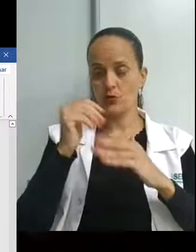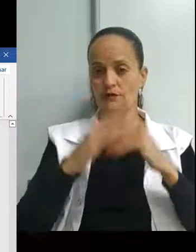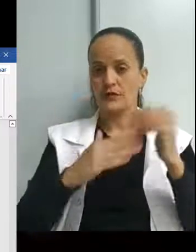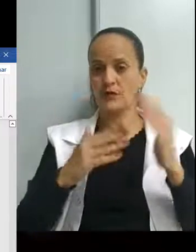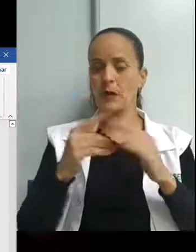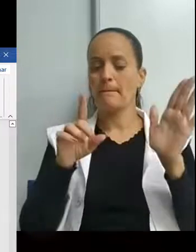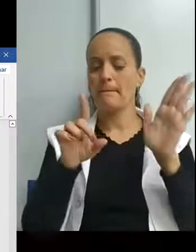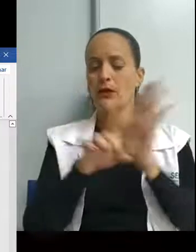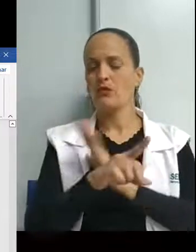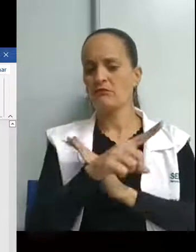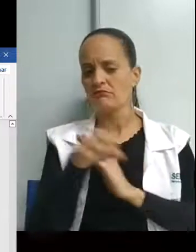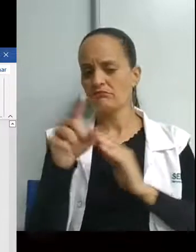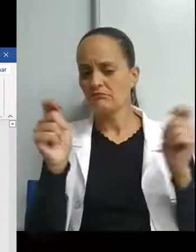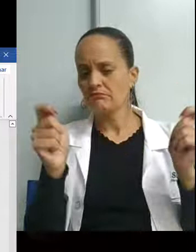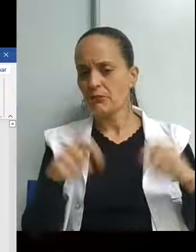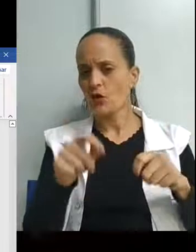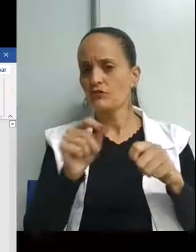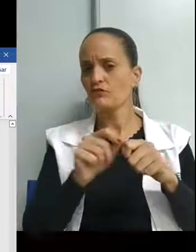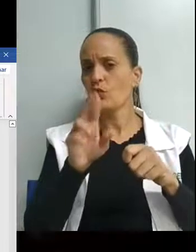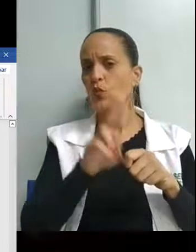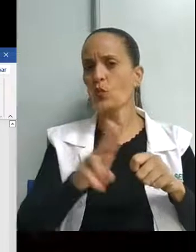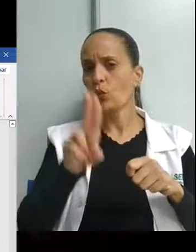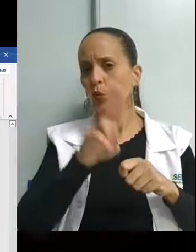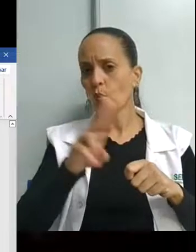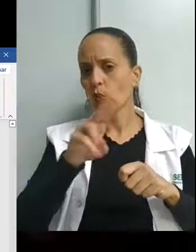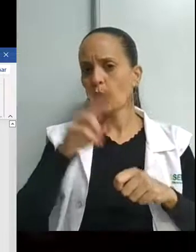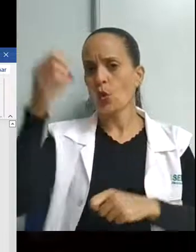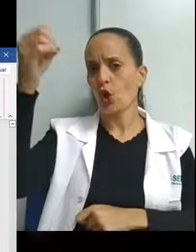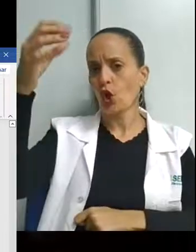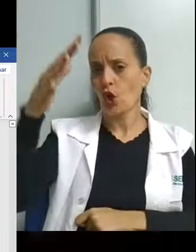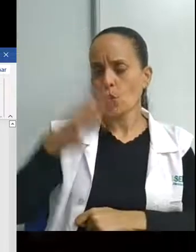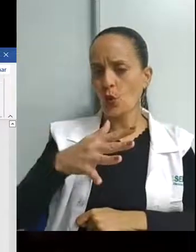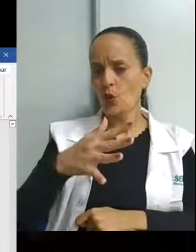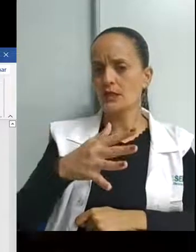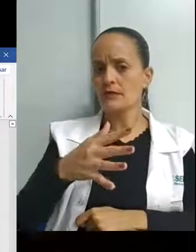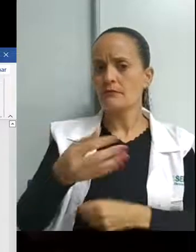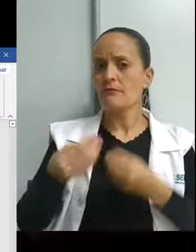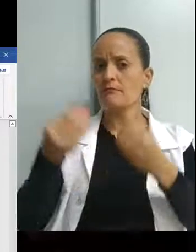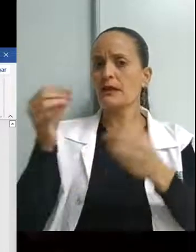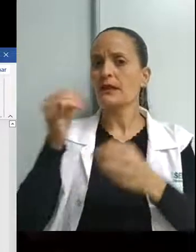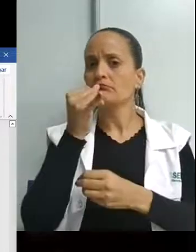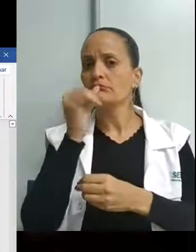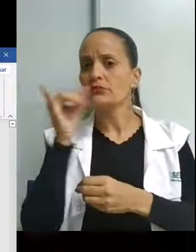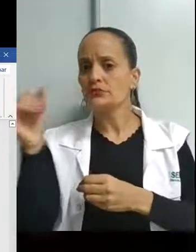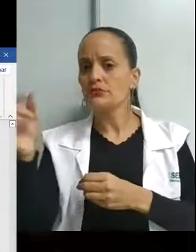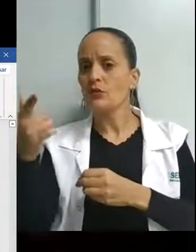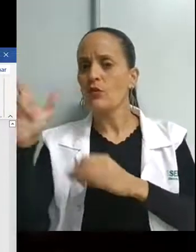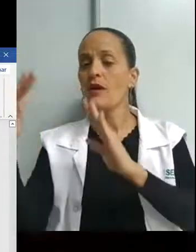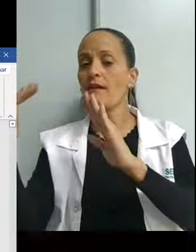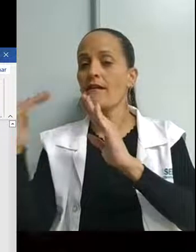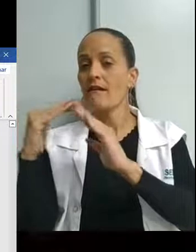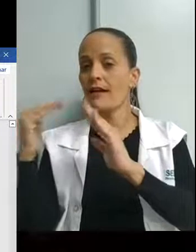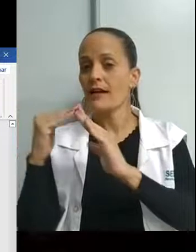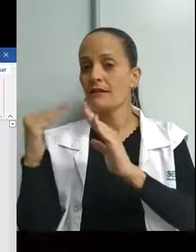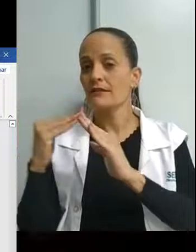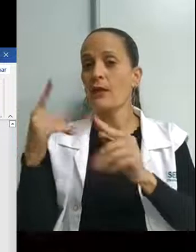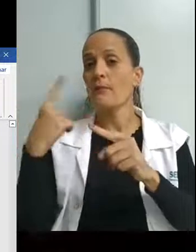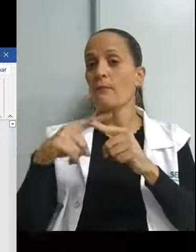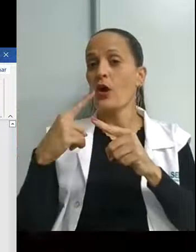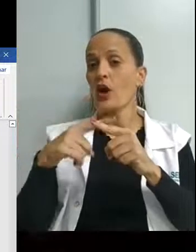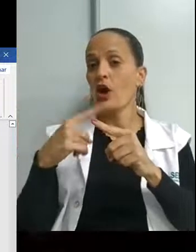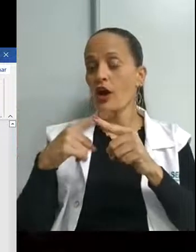utilizar a rede que alimenta as luminárias para transmitir energia elétrica para essa nova casa, já que a rede está instalada,